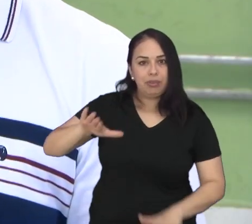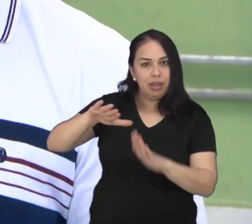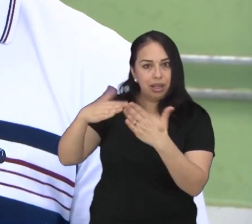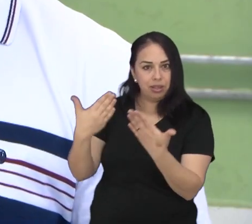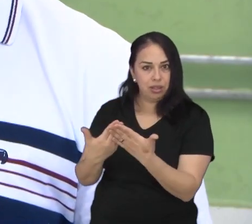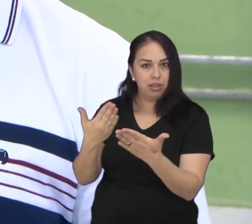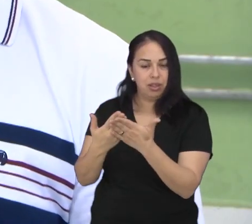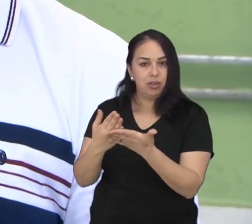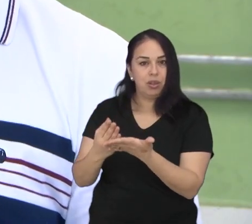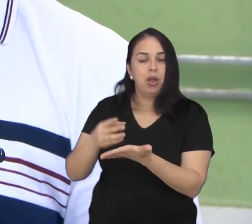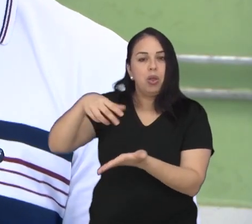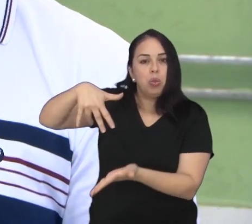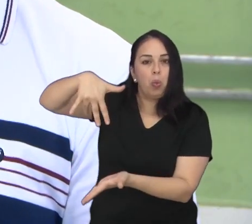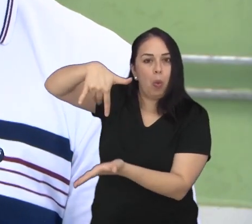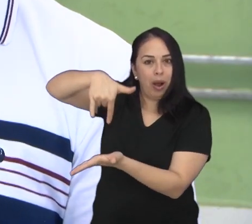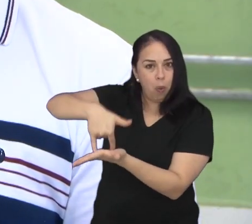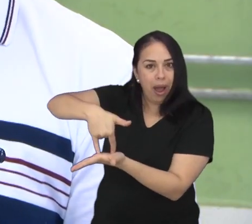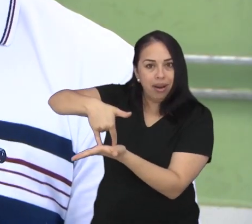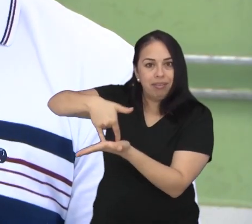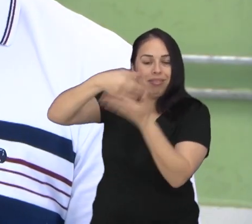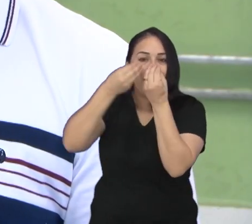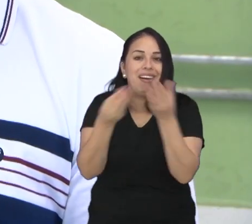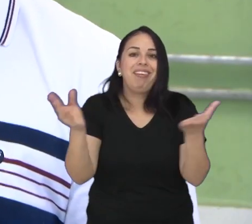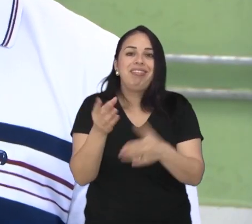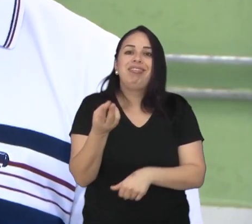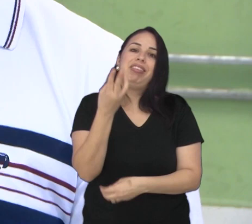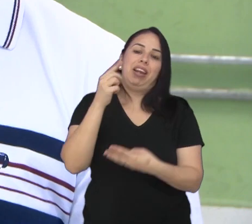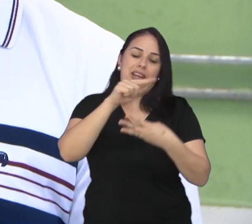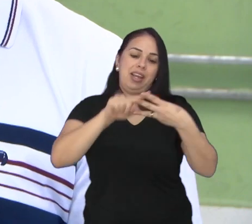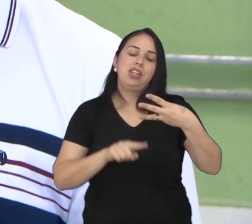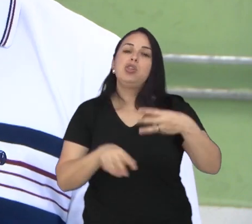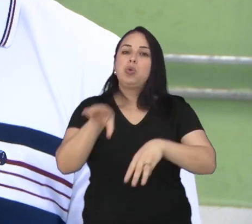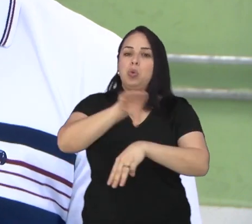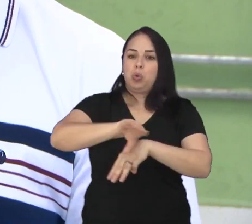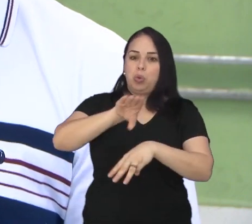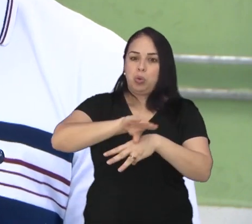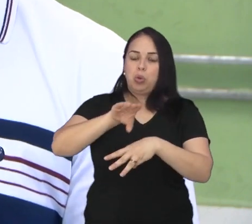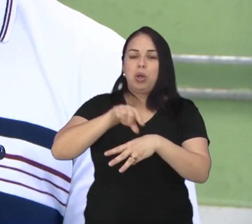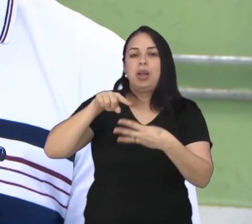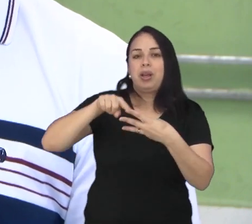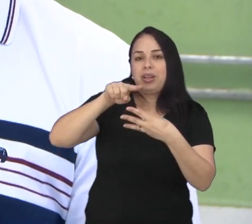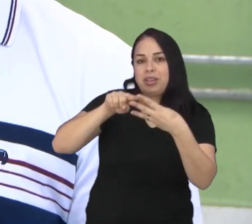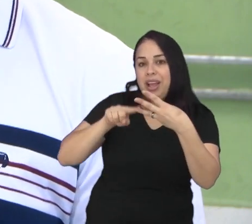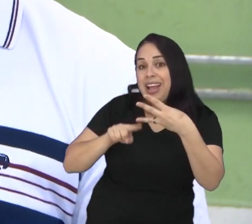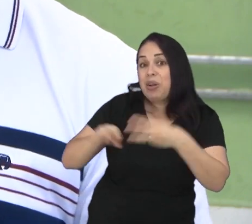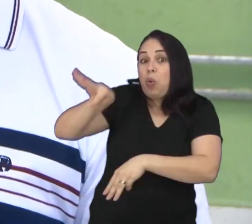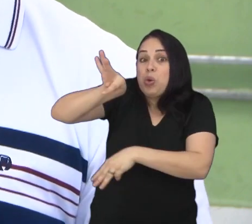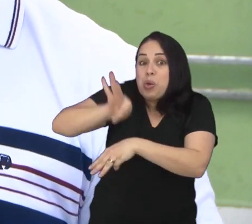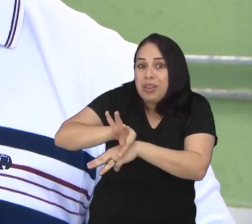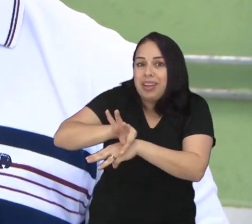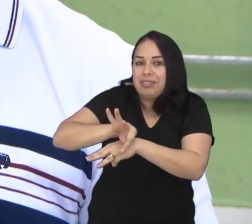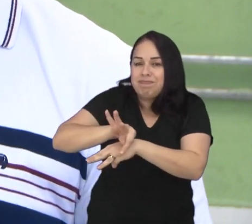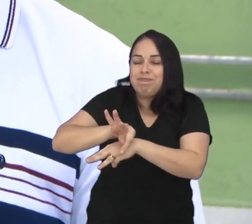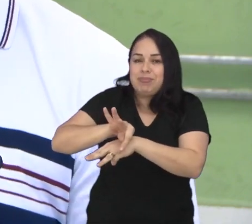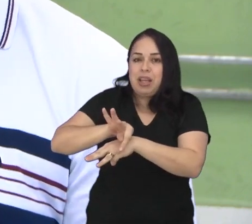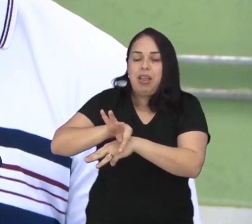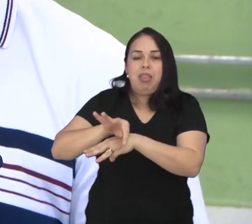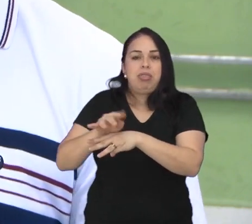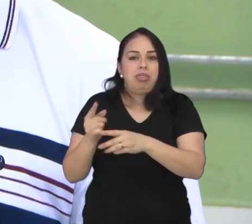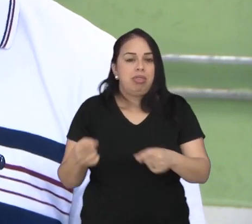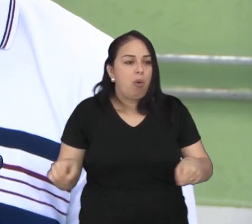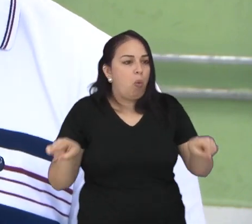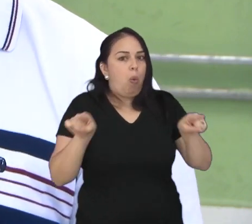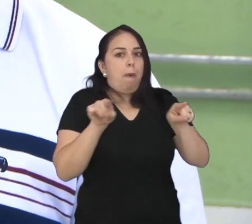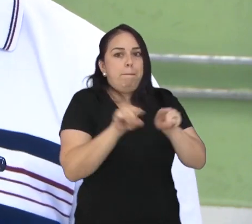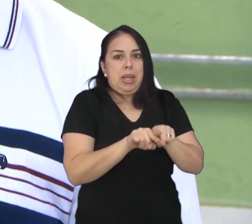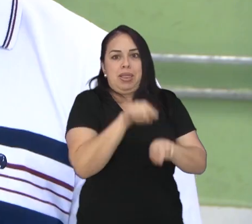unidade, que fica aqui no Aquários, ela está oferecendo 3 cursos, 3 modalidades de cursos estritamente técnico, tá? Não